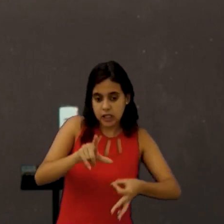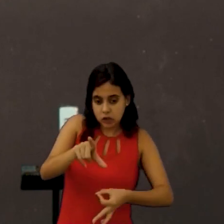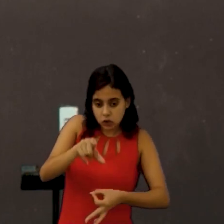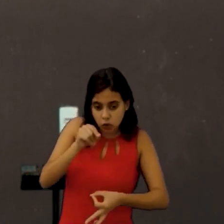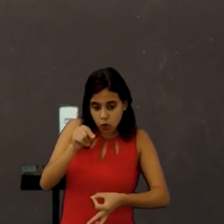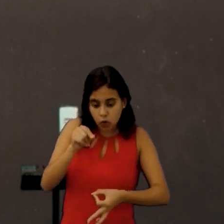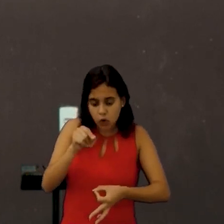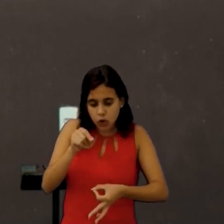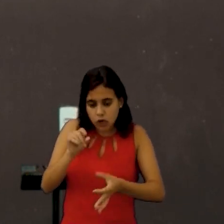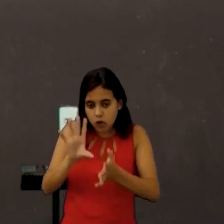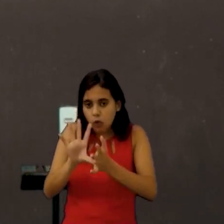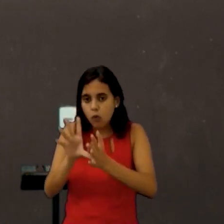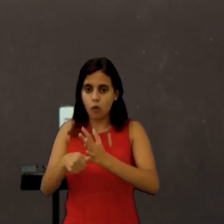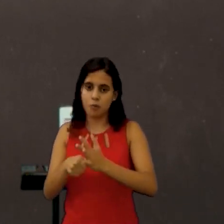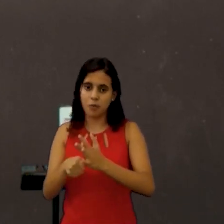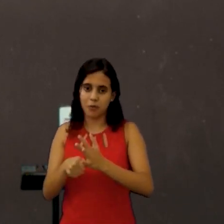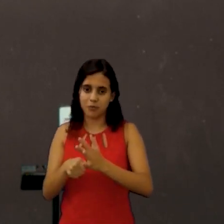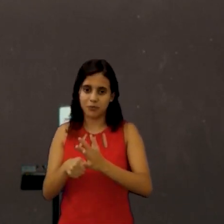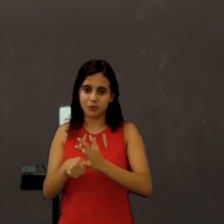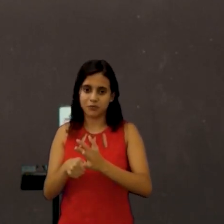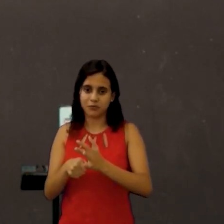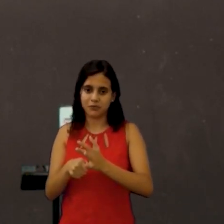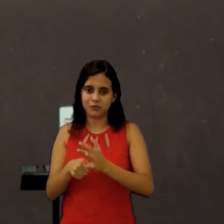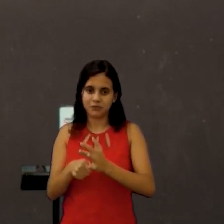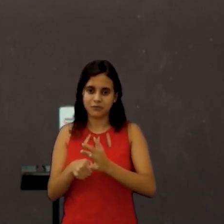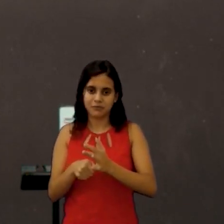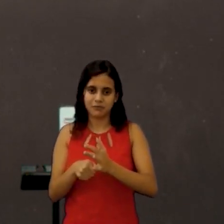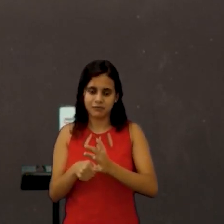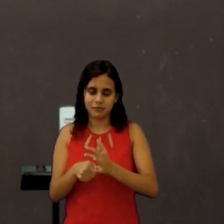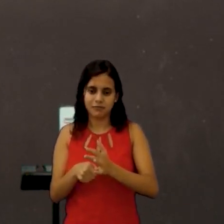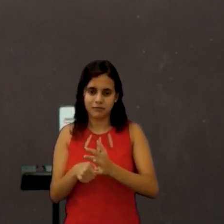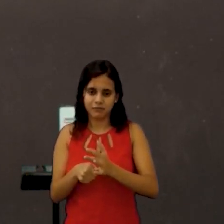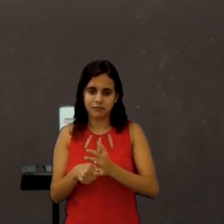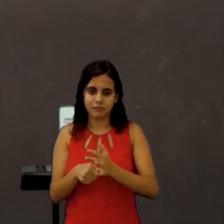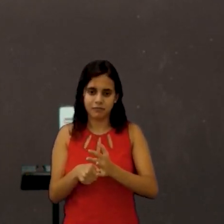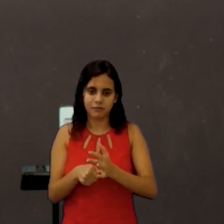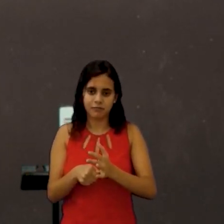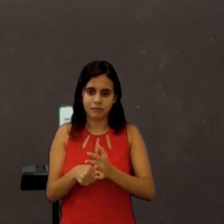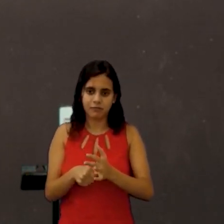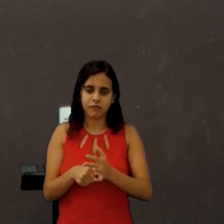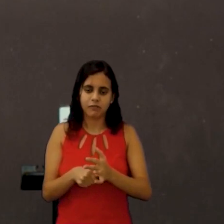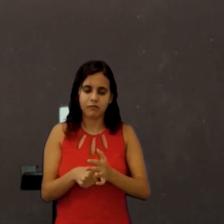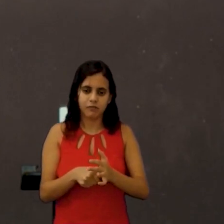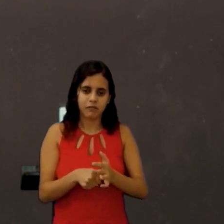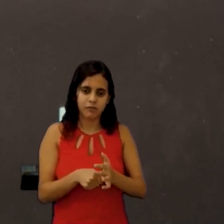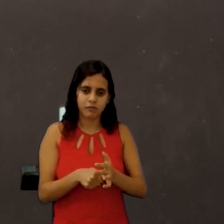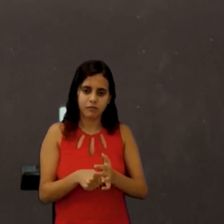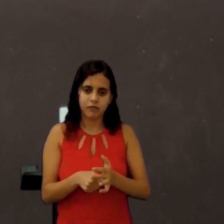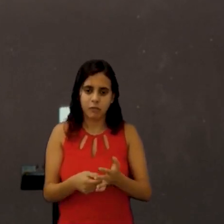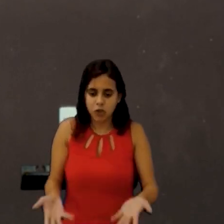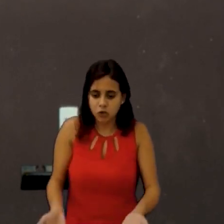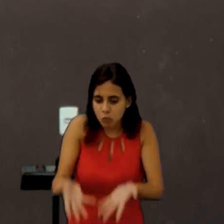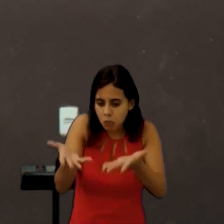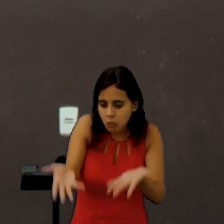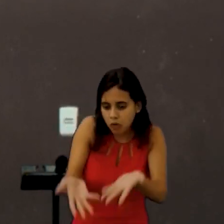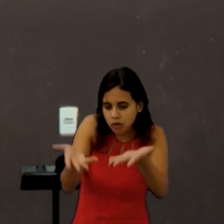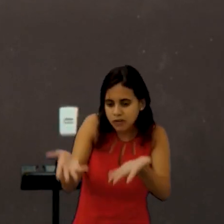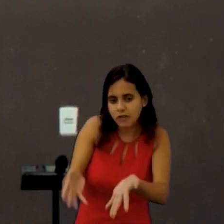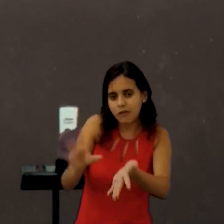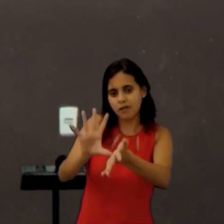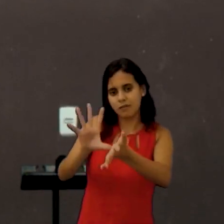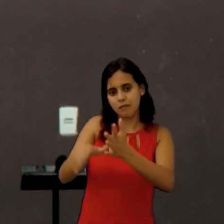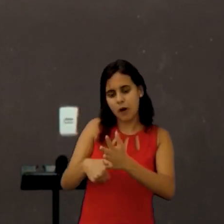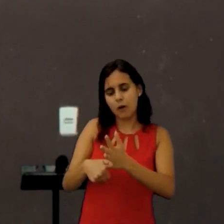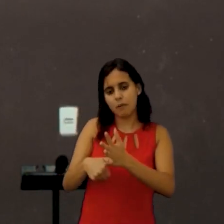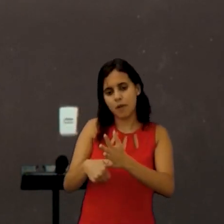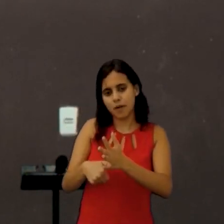corrupção, quem é corrupto, a justiça está inocentando. E ainda dando cargos no nosso país para